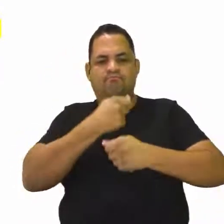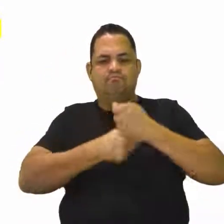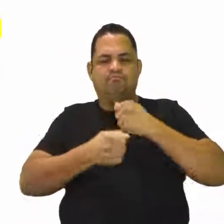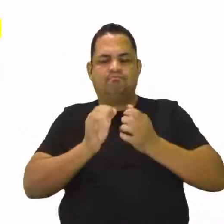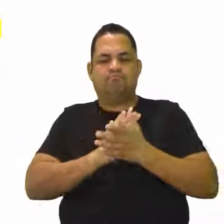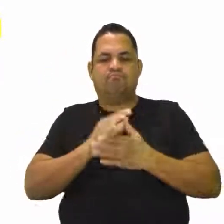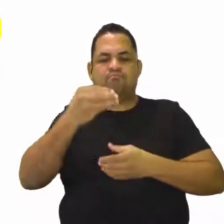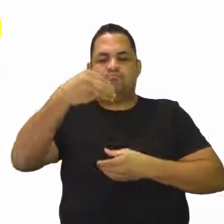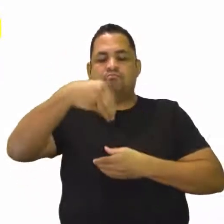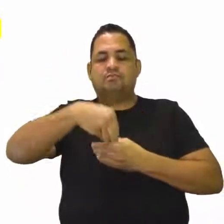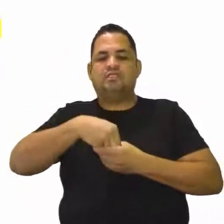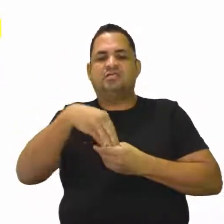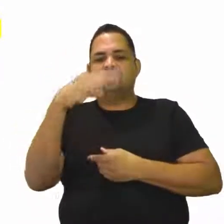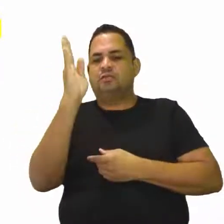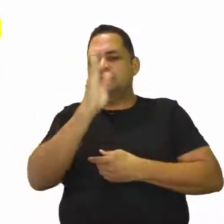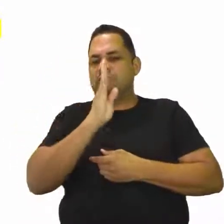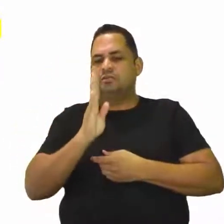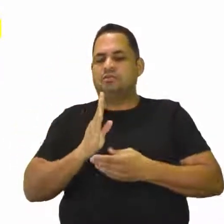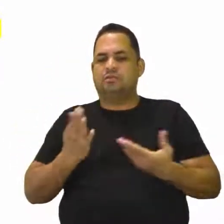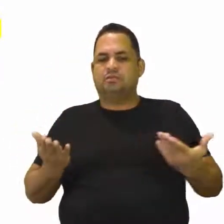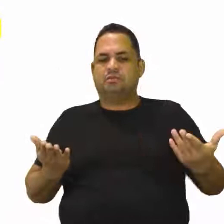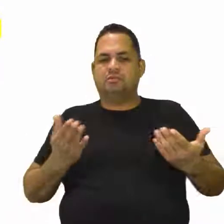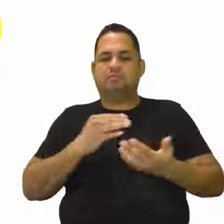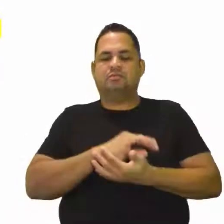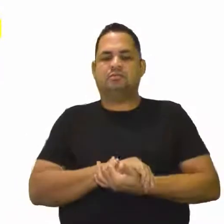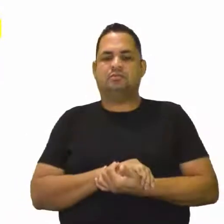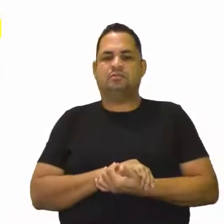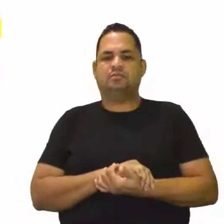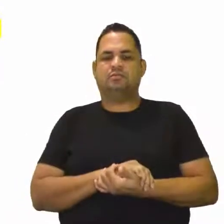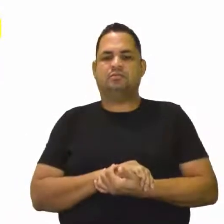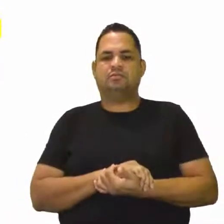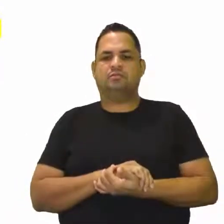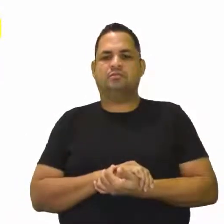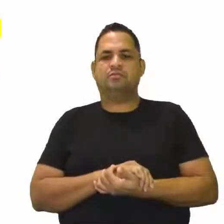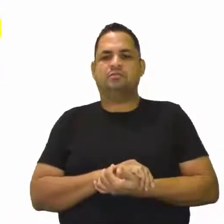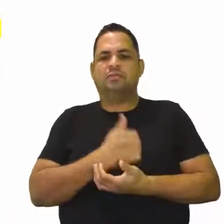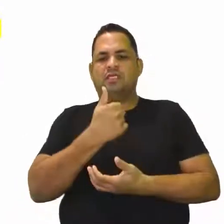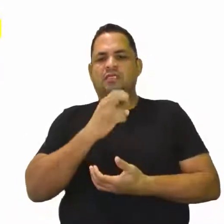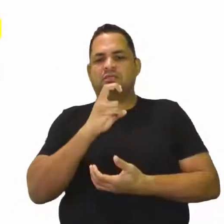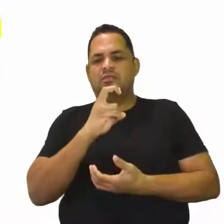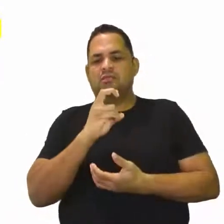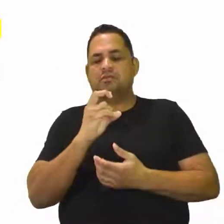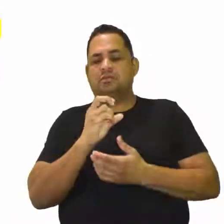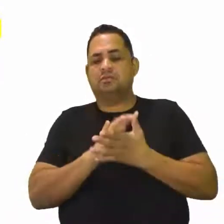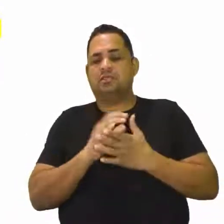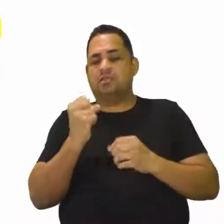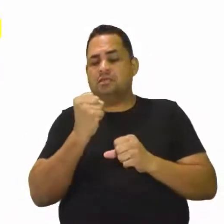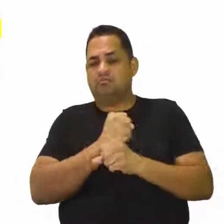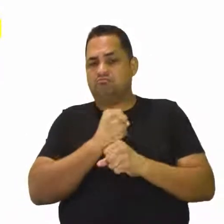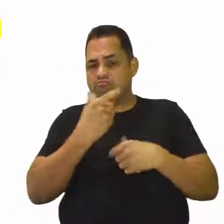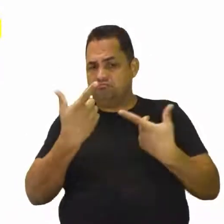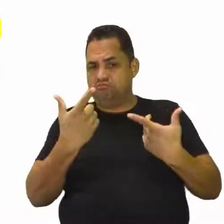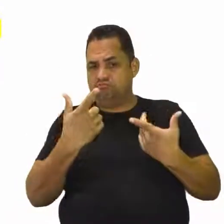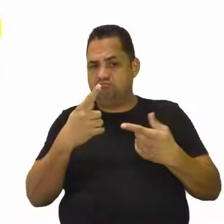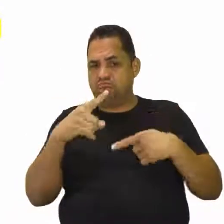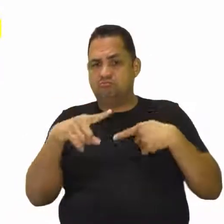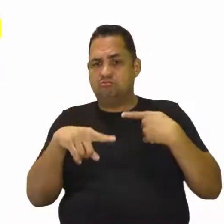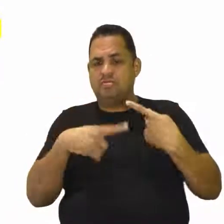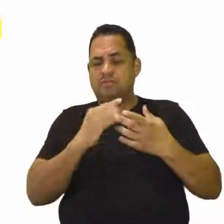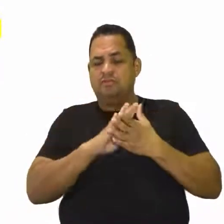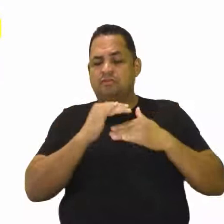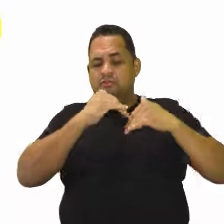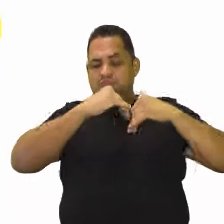socioeconômicas no país. 15 anos de Era Vargas, que foi dentro desse período. Depois nós vamos ver uma